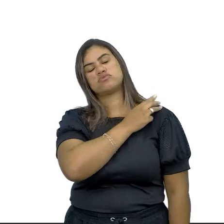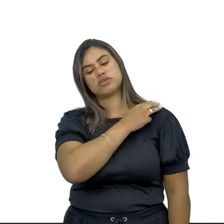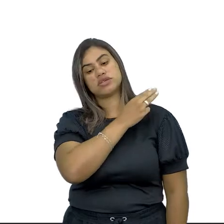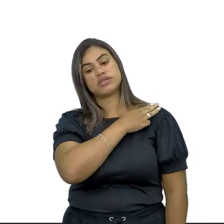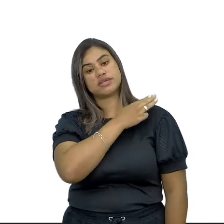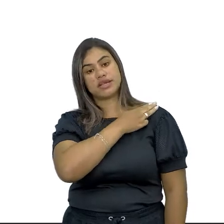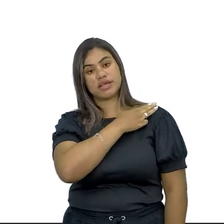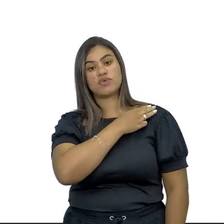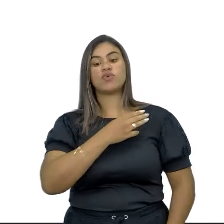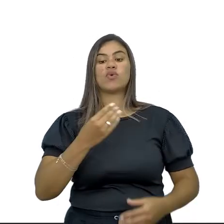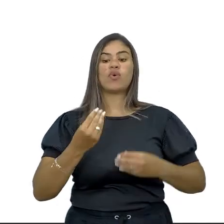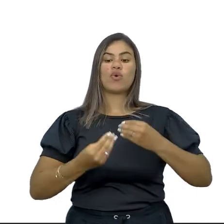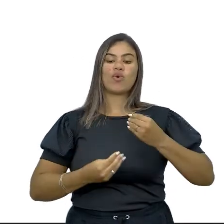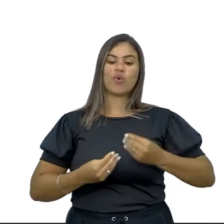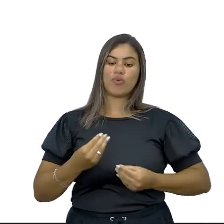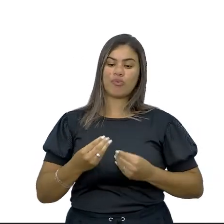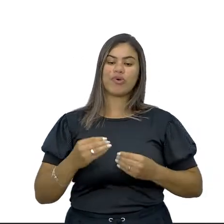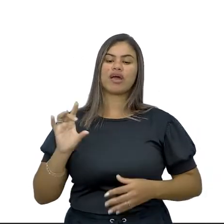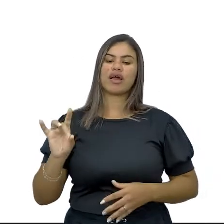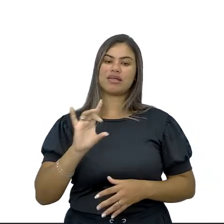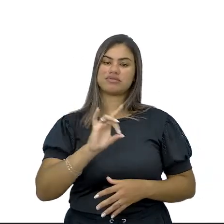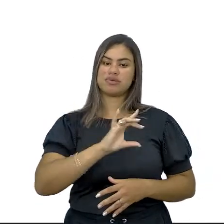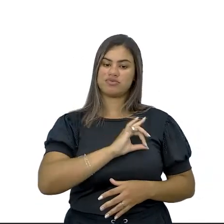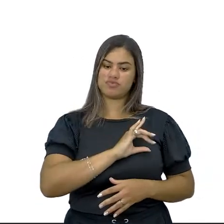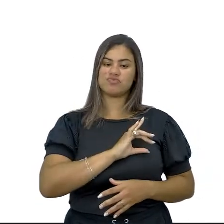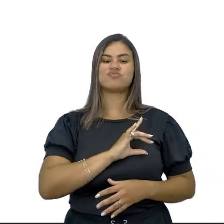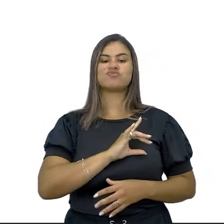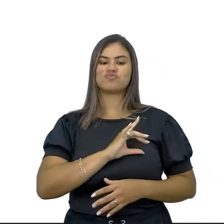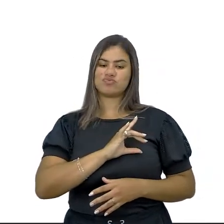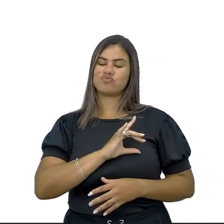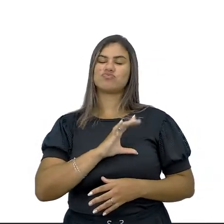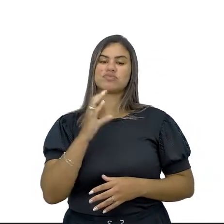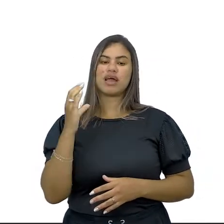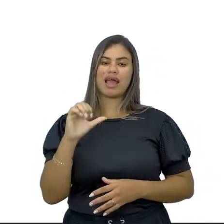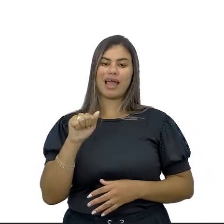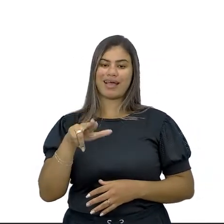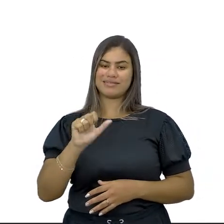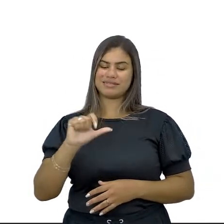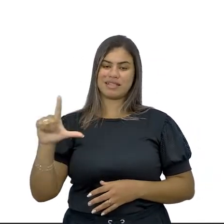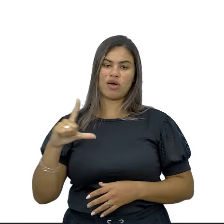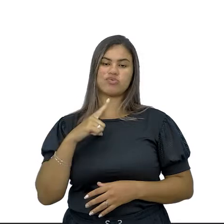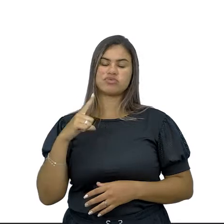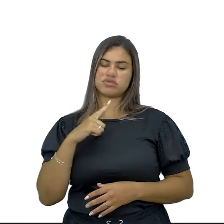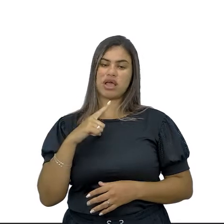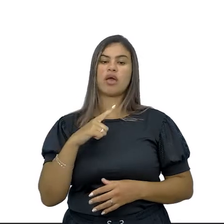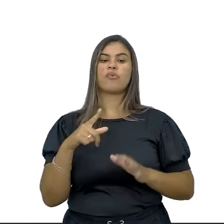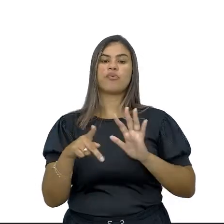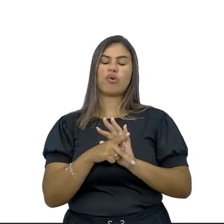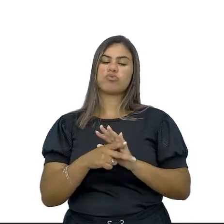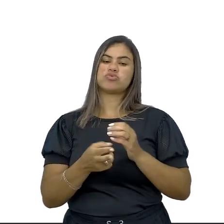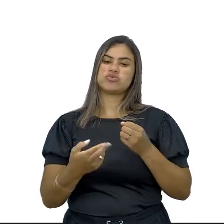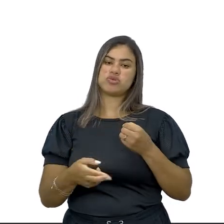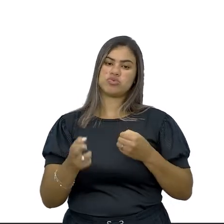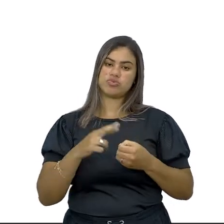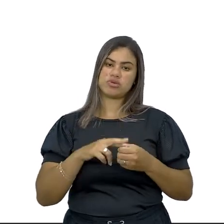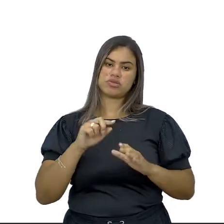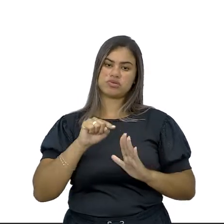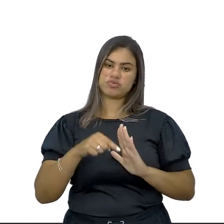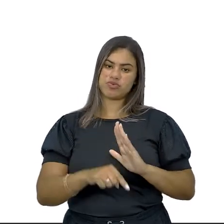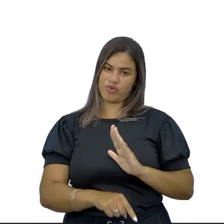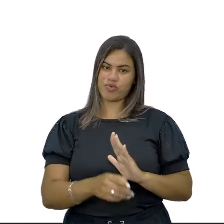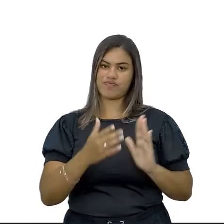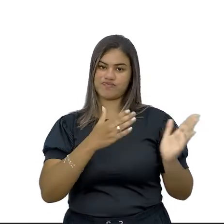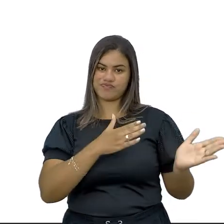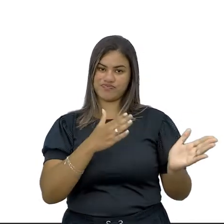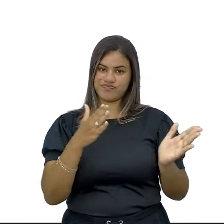e estarão cada um em seus respectivos canais do programa de recuperação e aprofundamento, acompanhando